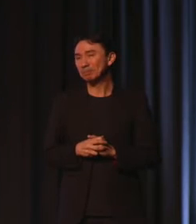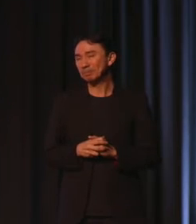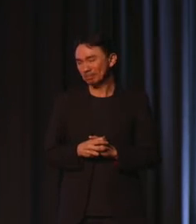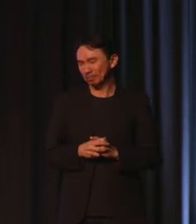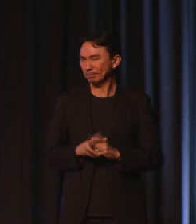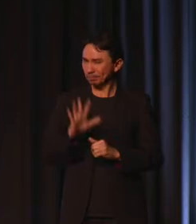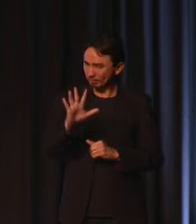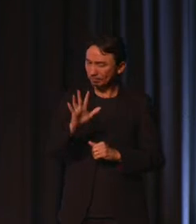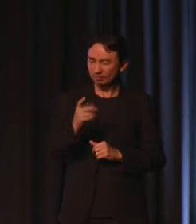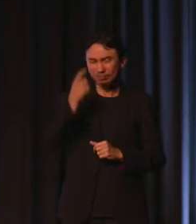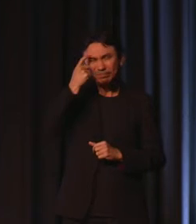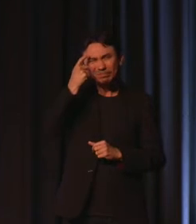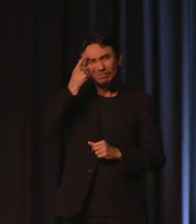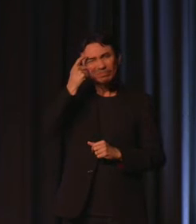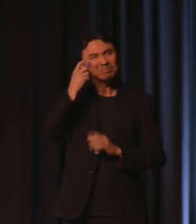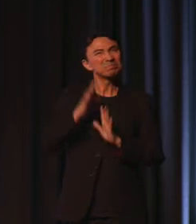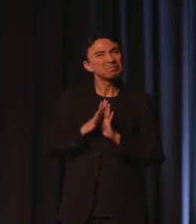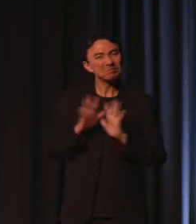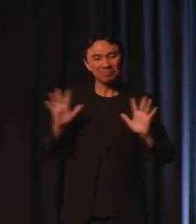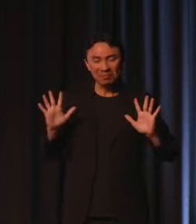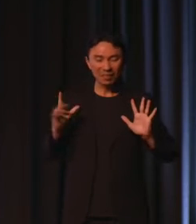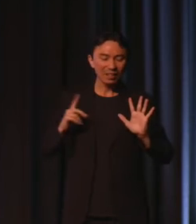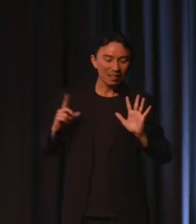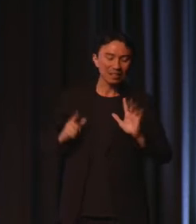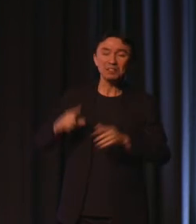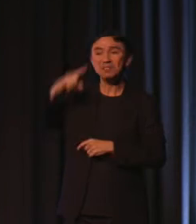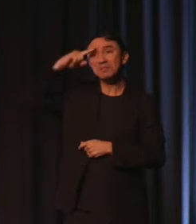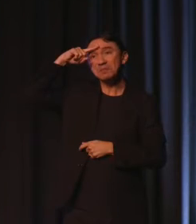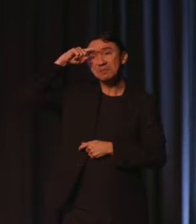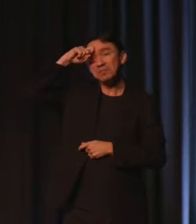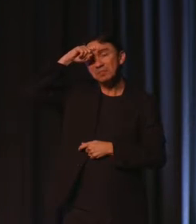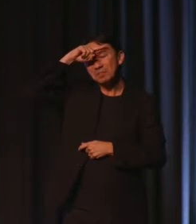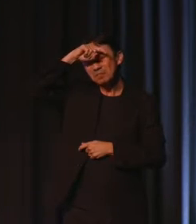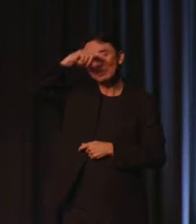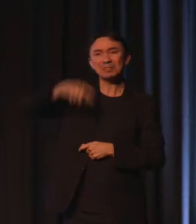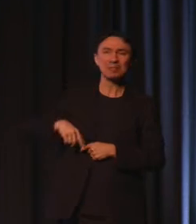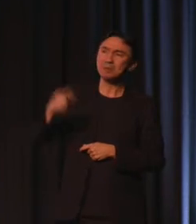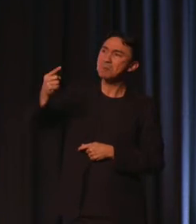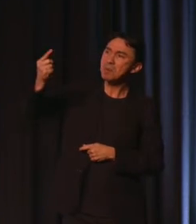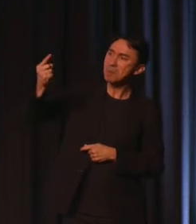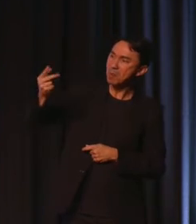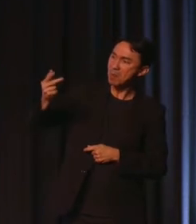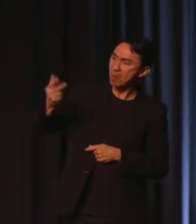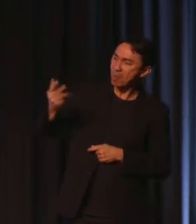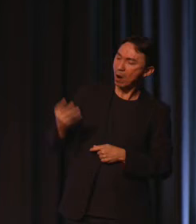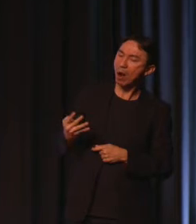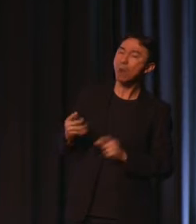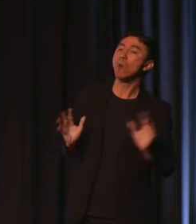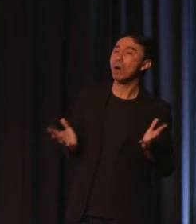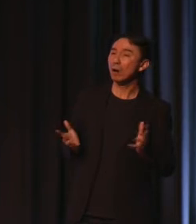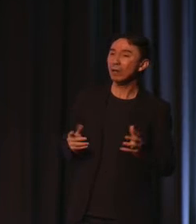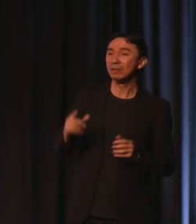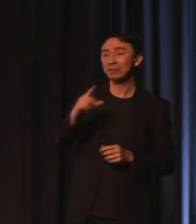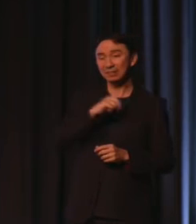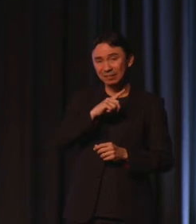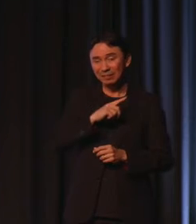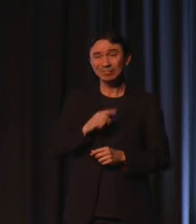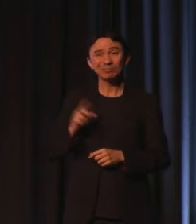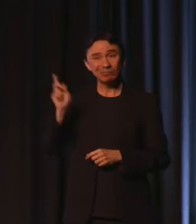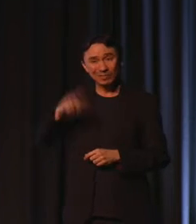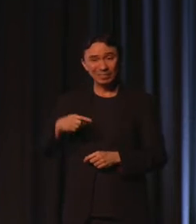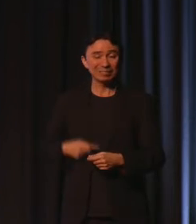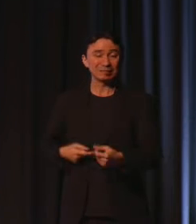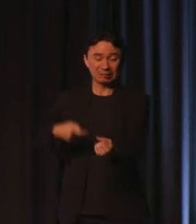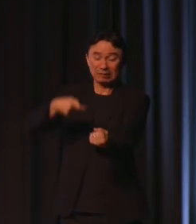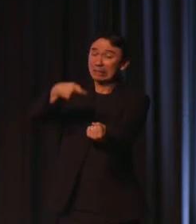gente pensa um pouco em dificuldades, né, qual que é o ranking dessas dificuldades, acho que vem a questão do endovenoso, né, então o